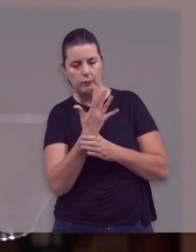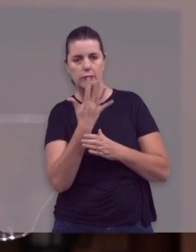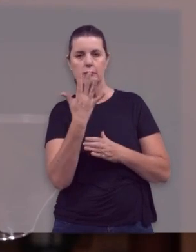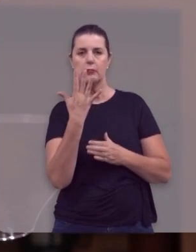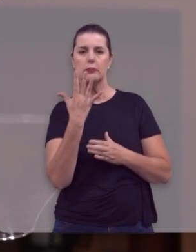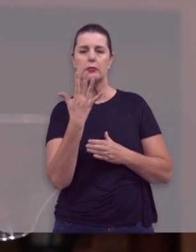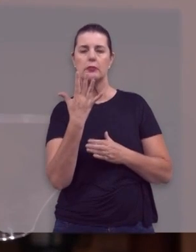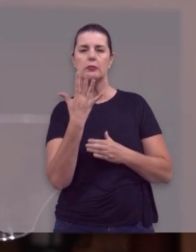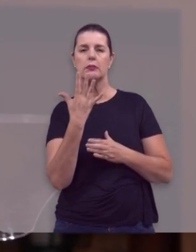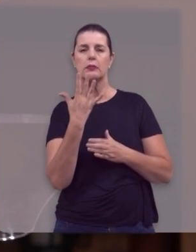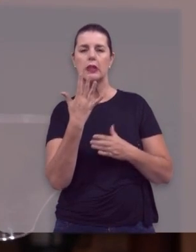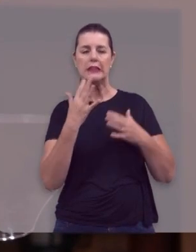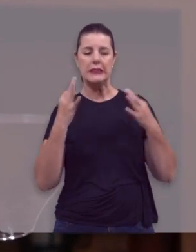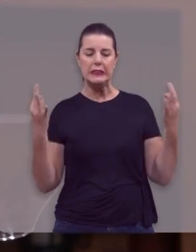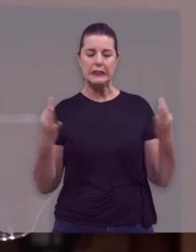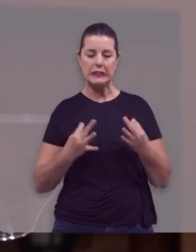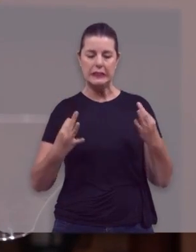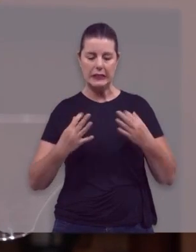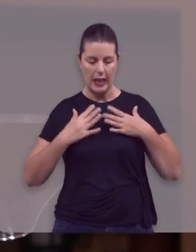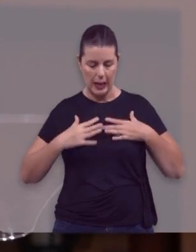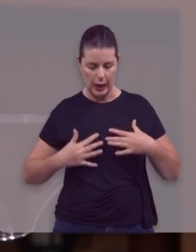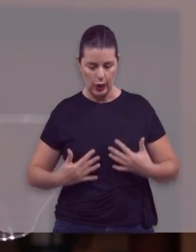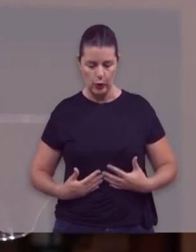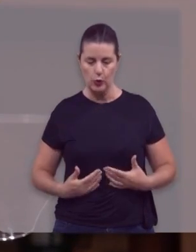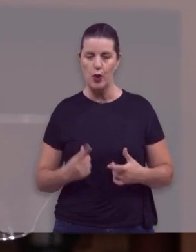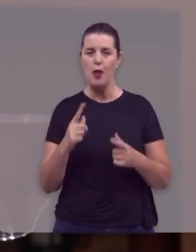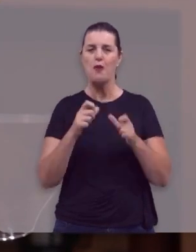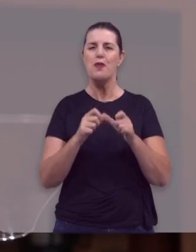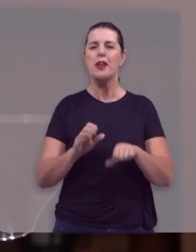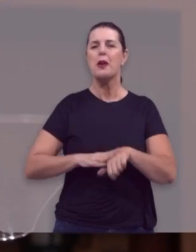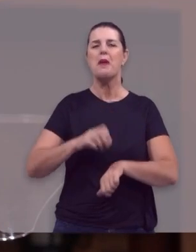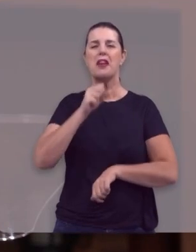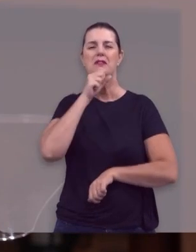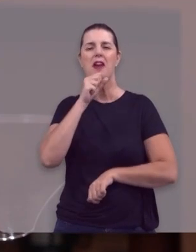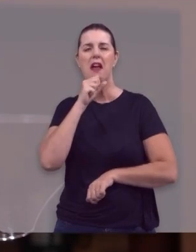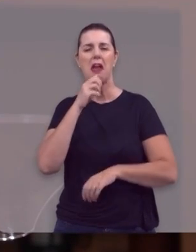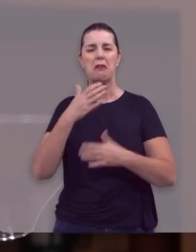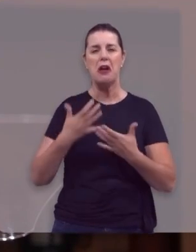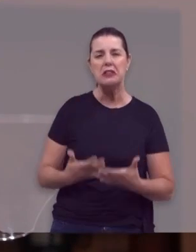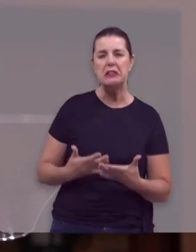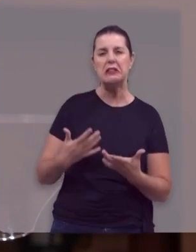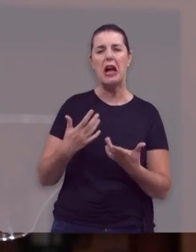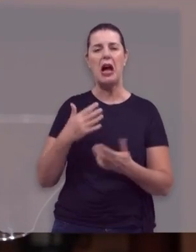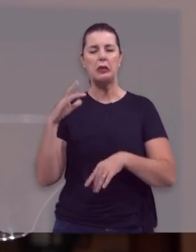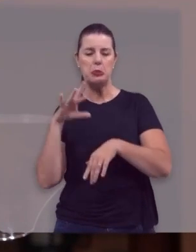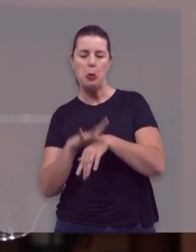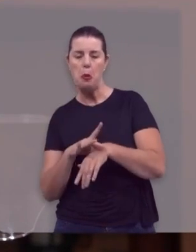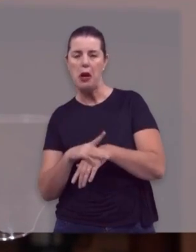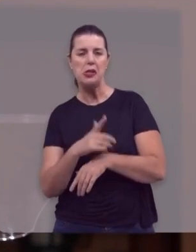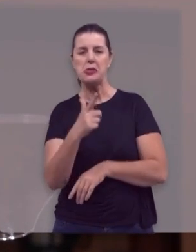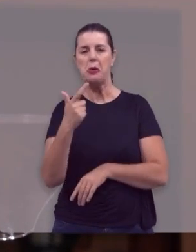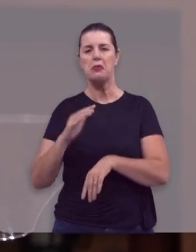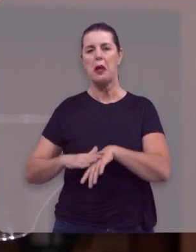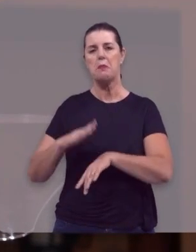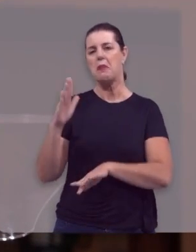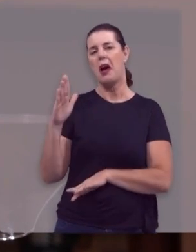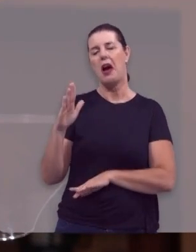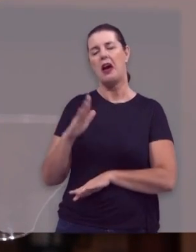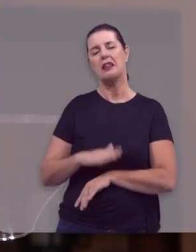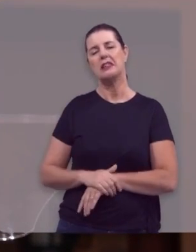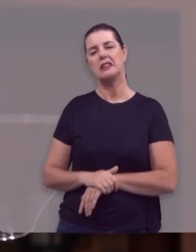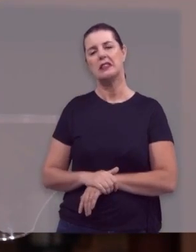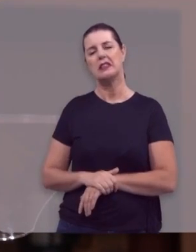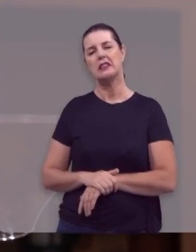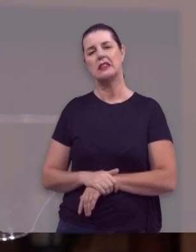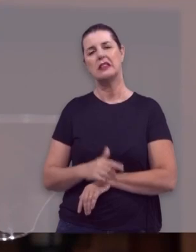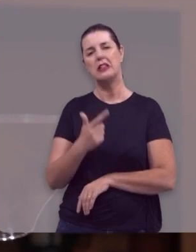incorrupção. Não fica mais velho, não fica mais cansado, não fica mais doente, não fica mais caquético, não